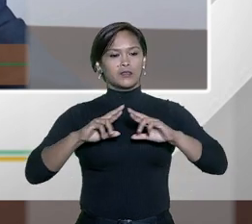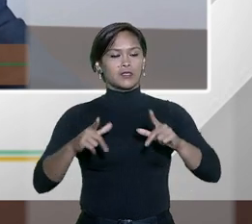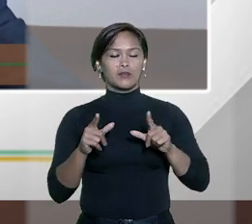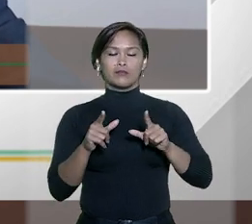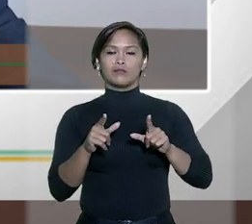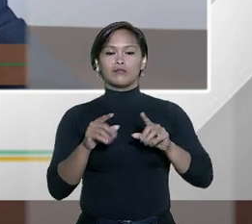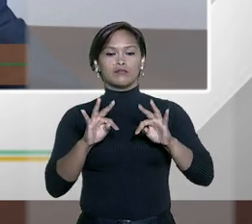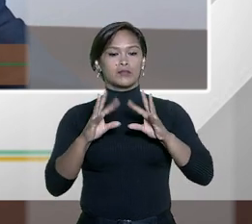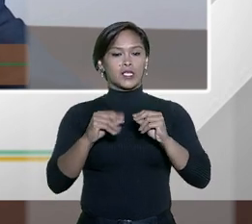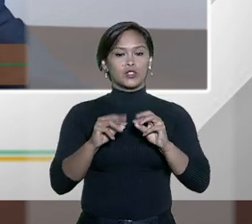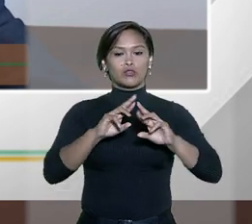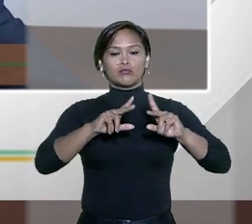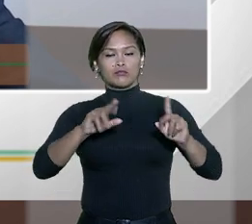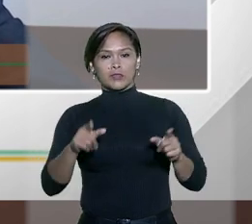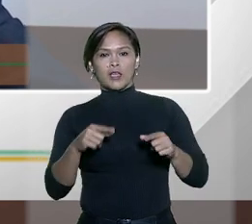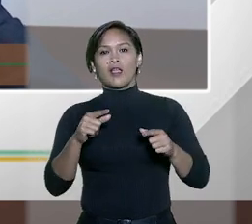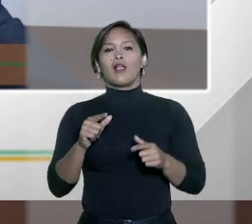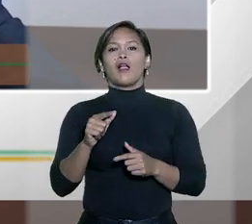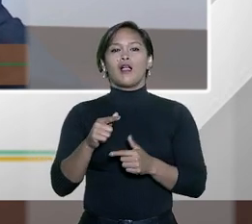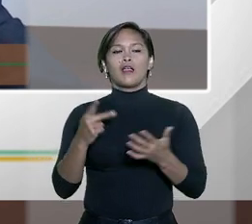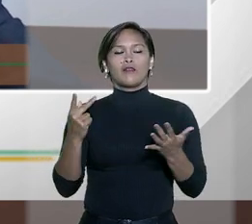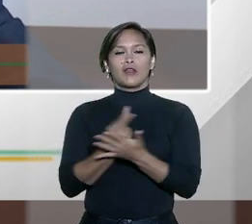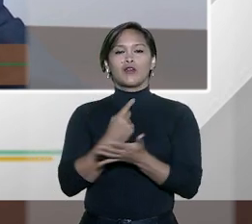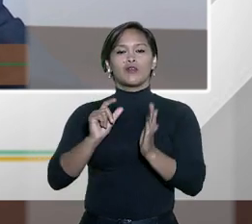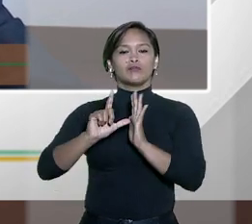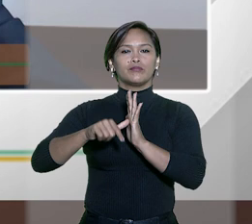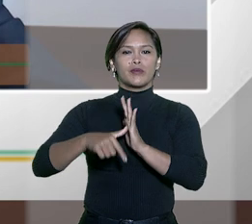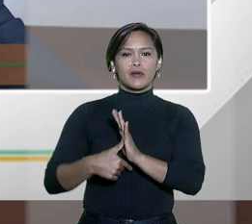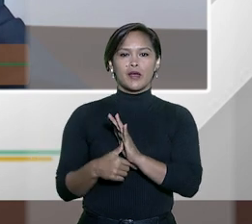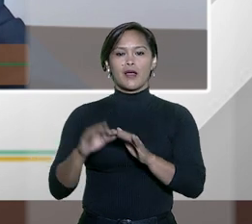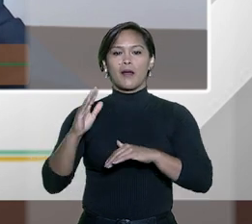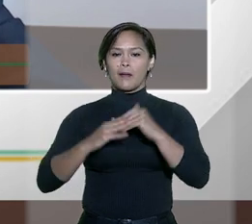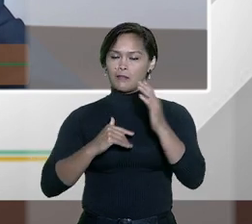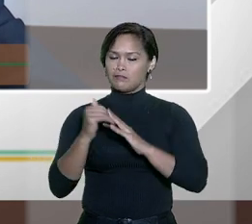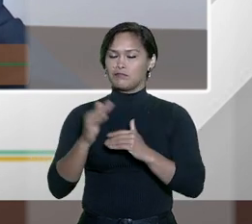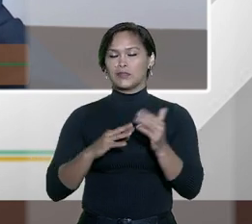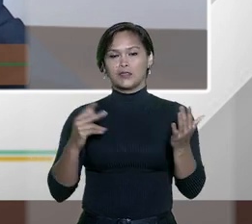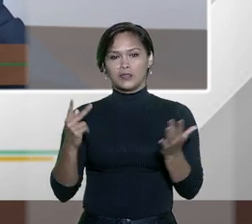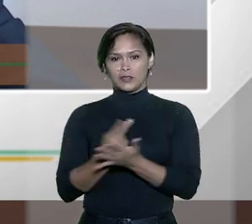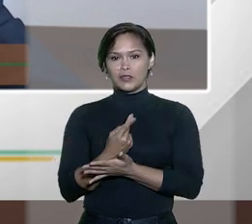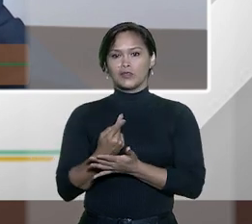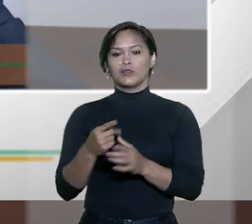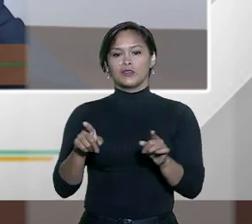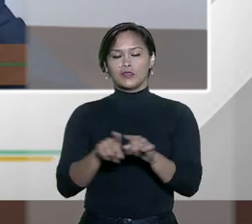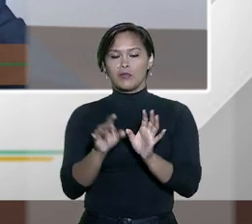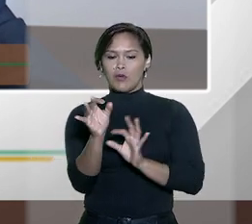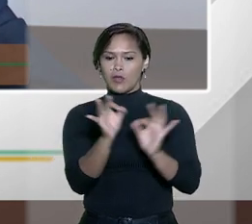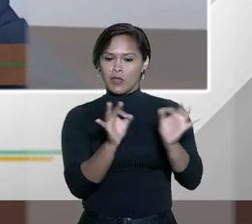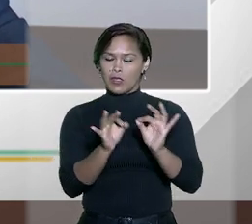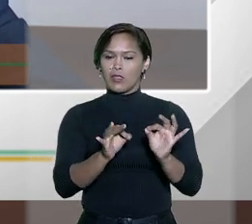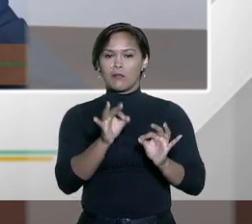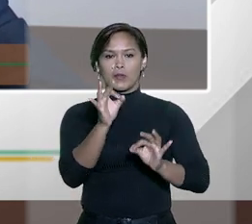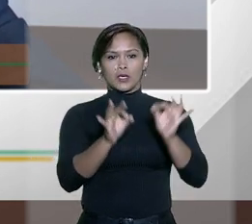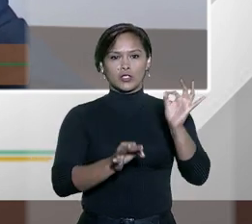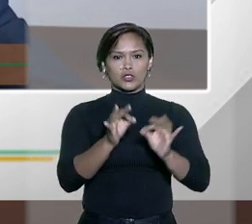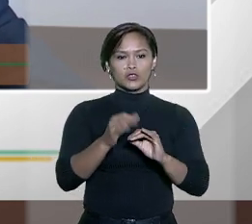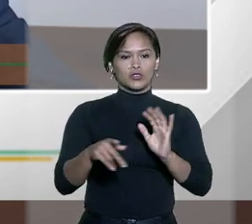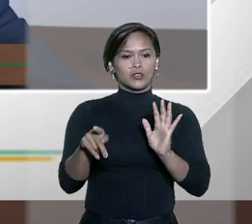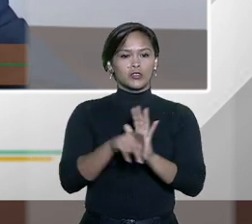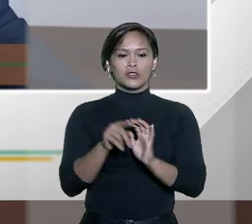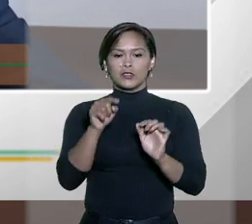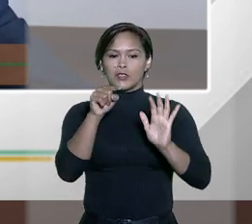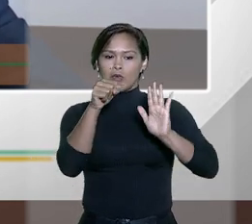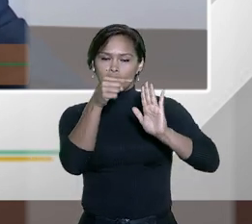de precatório e aí ocorre o atraso. Enfim, isso acaba acontecendo na prática, embora o ordenamento jurídico